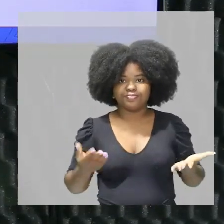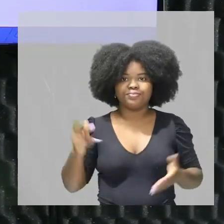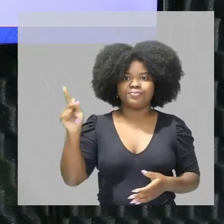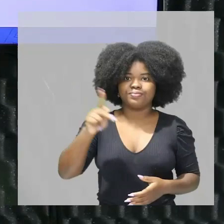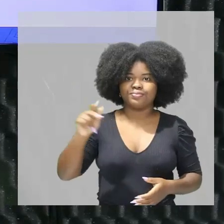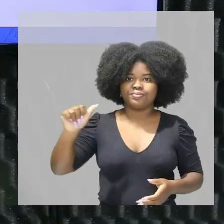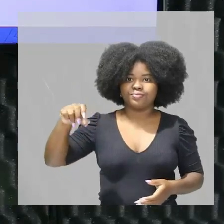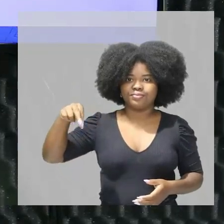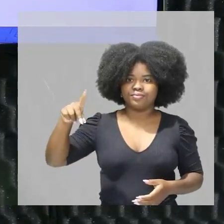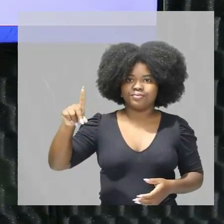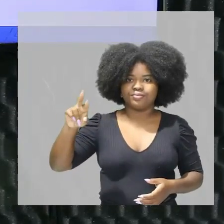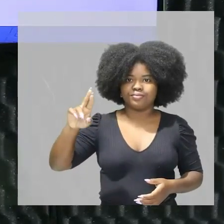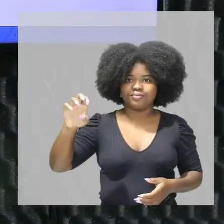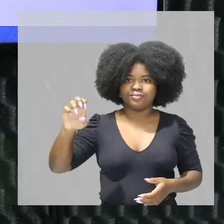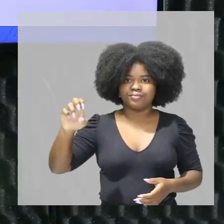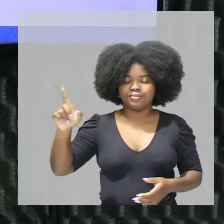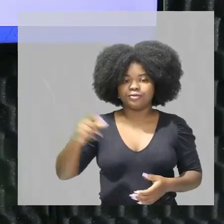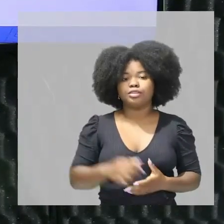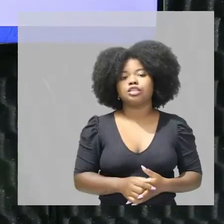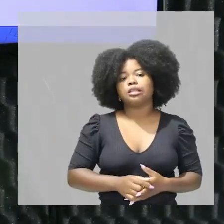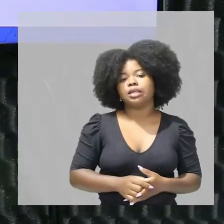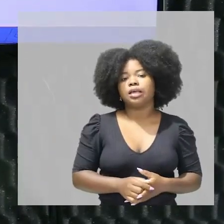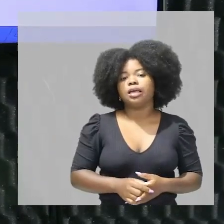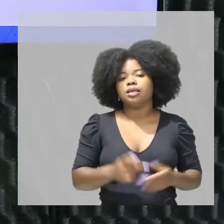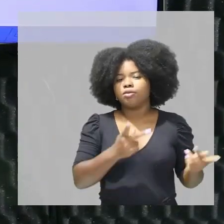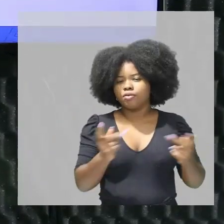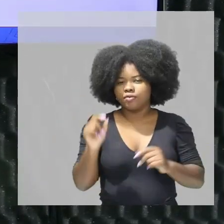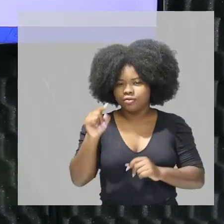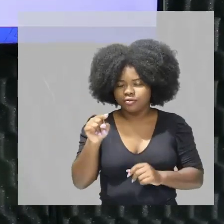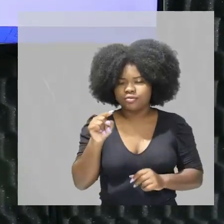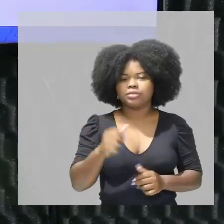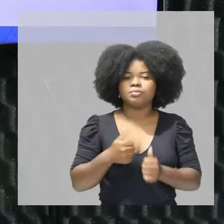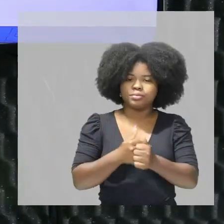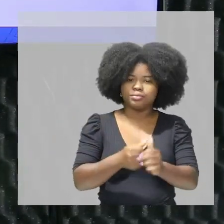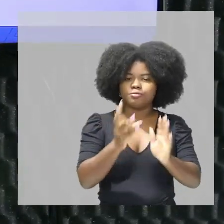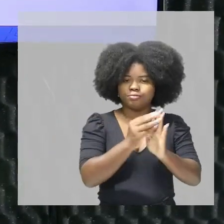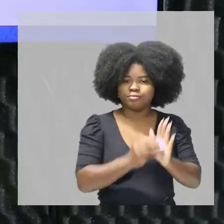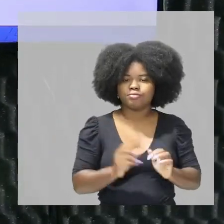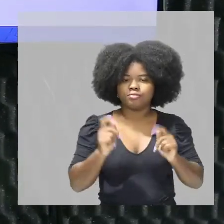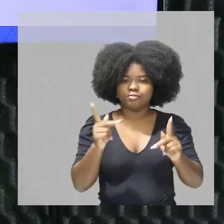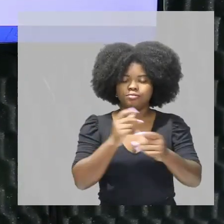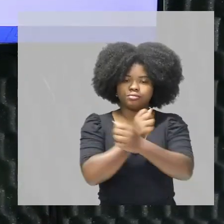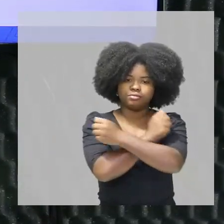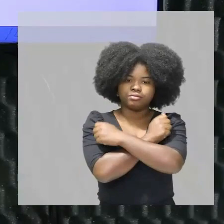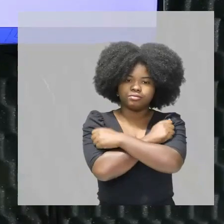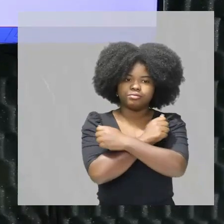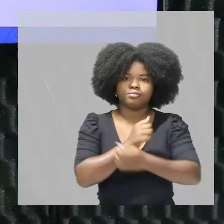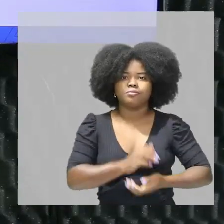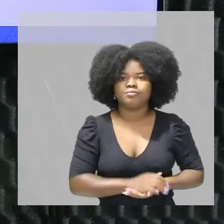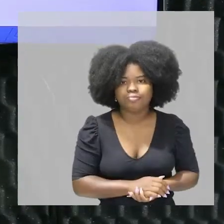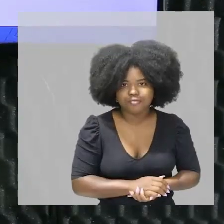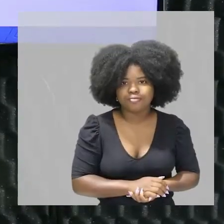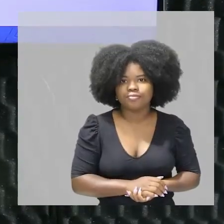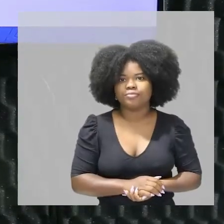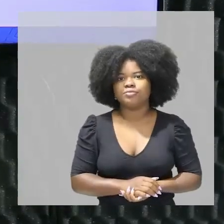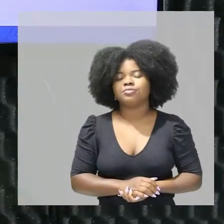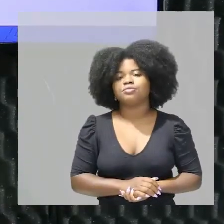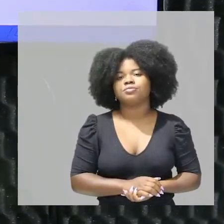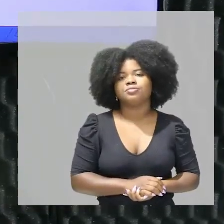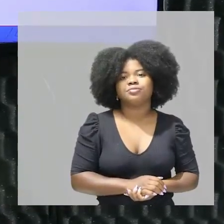eu chamo vocês também para nos acompanhar os nossos conteúdos fica aqui um forte abraço e a irmã